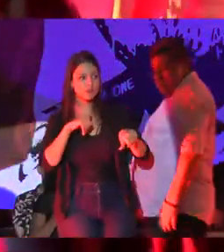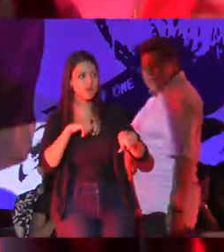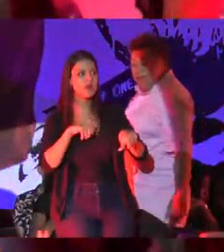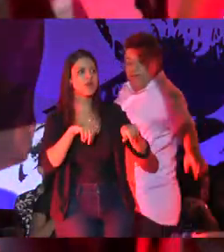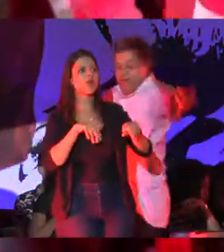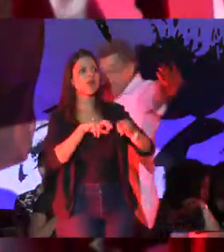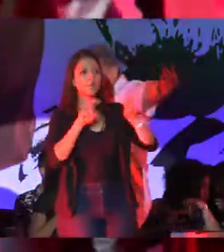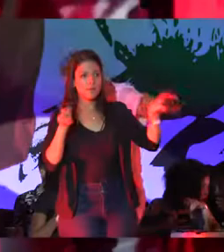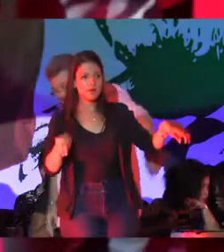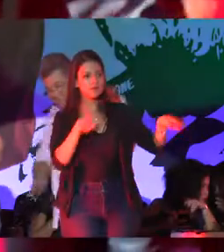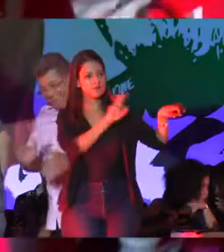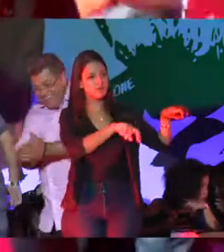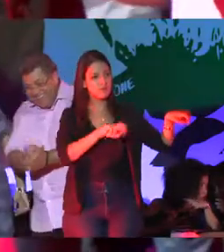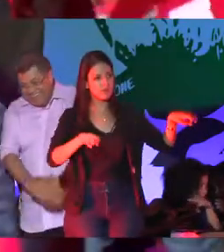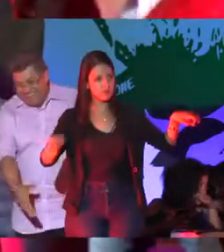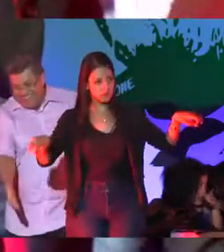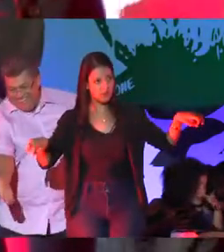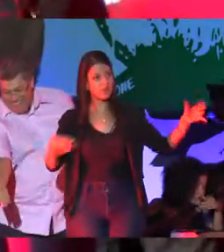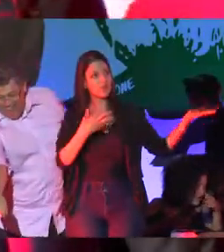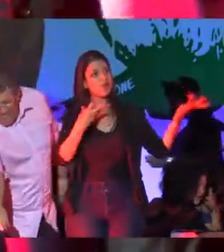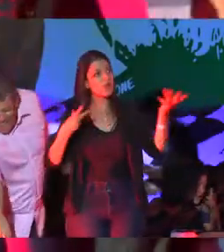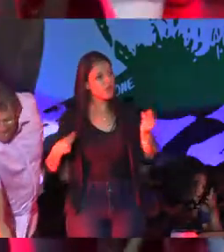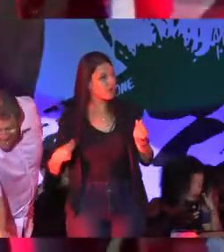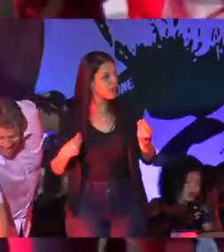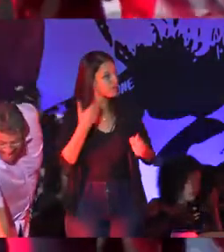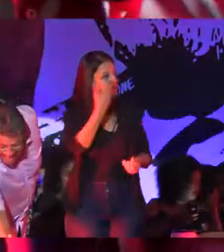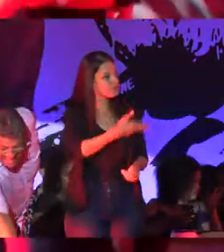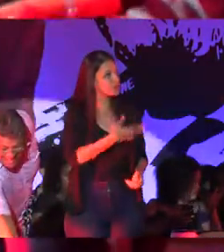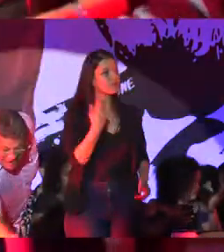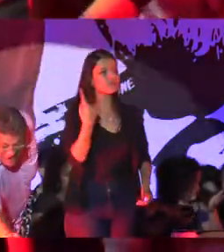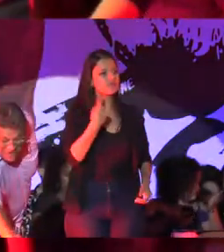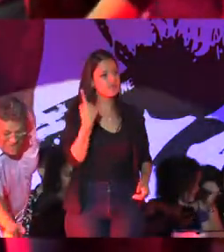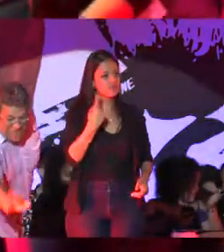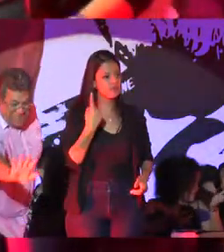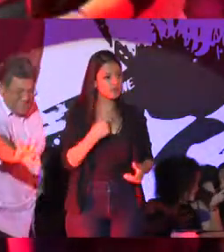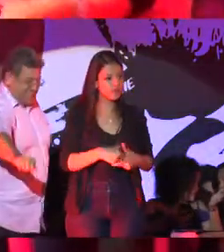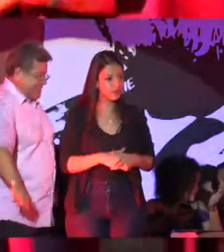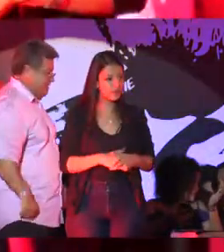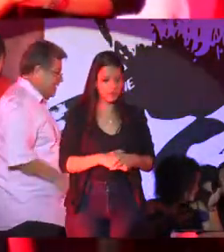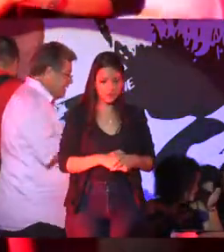da nossa mesa, convidando